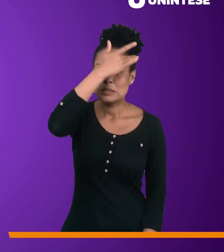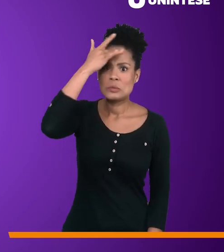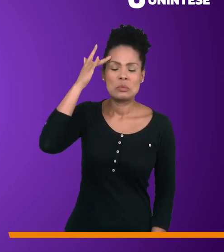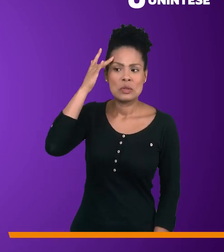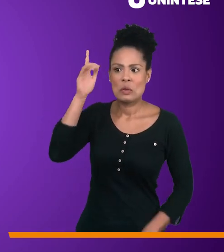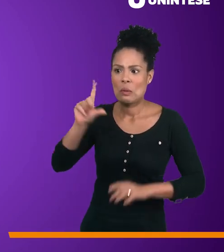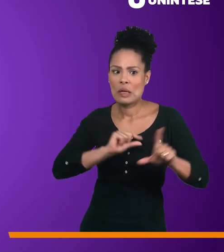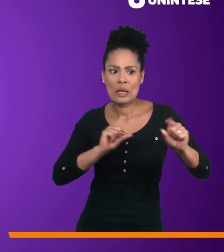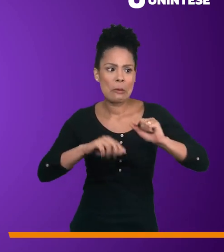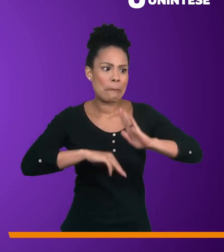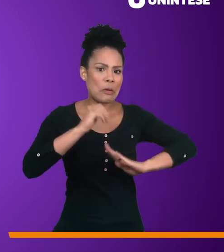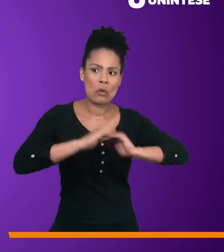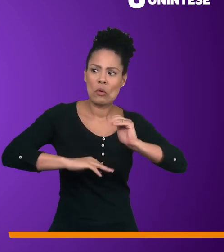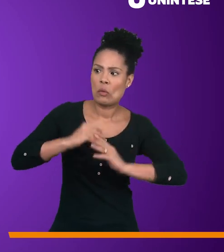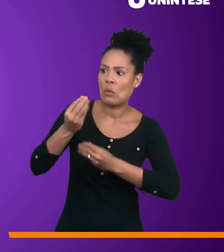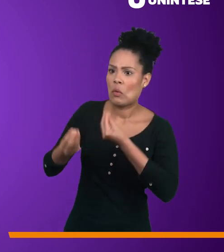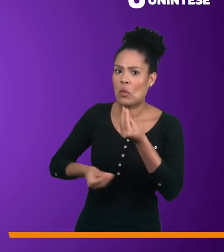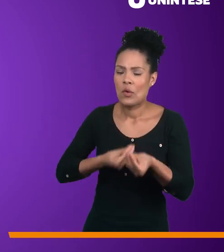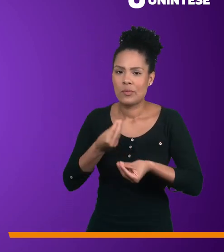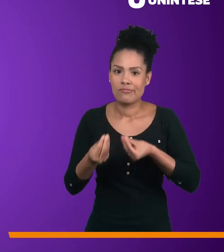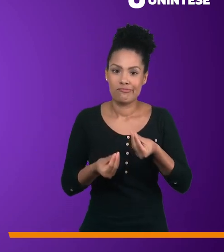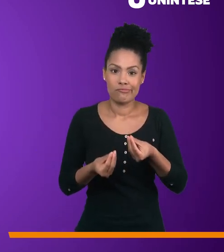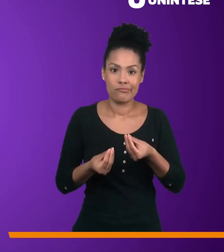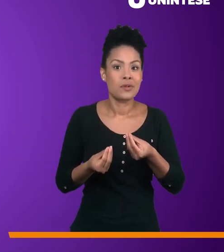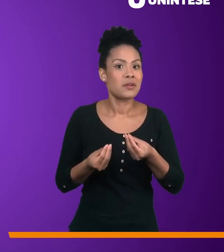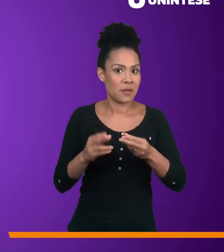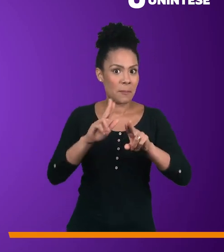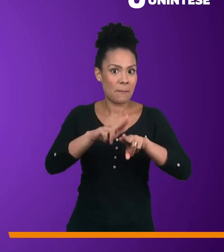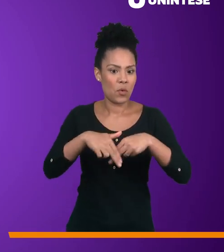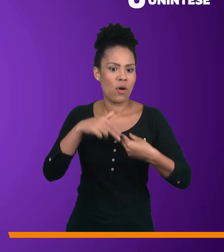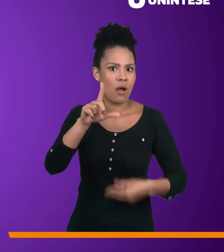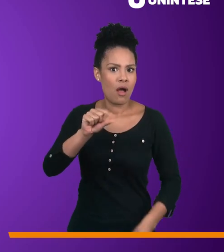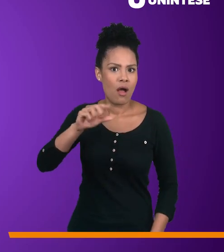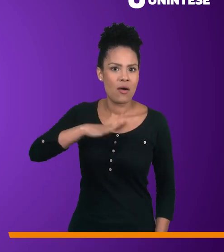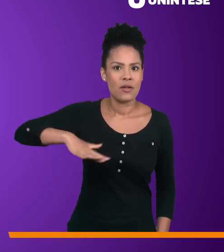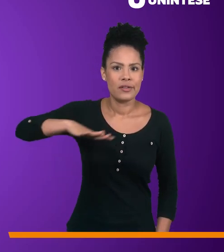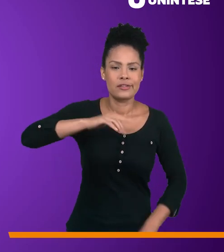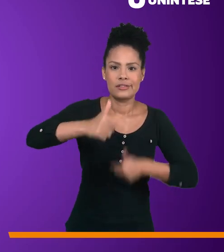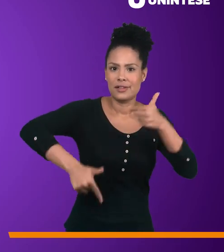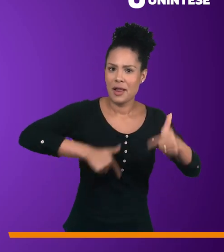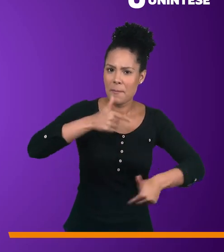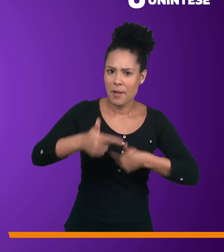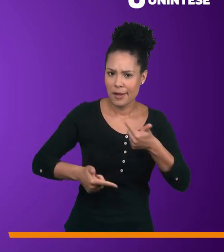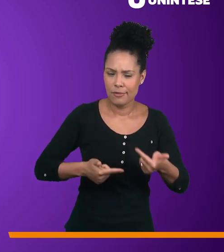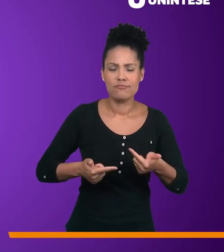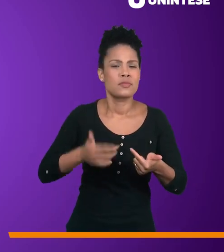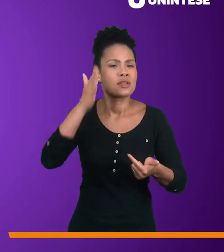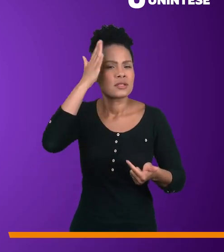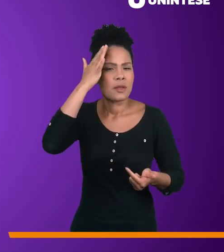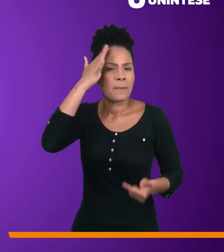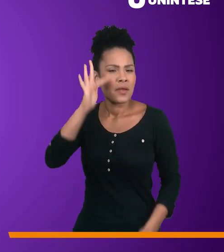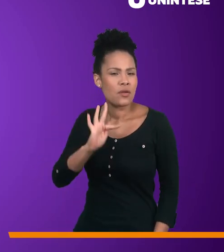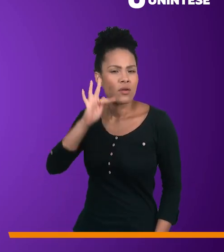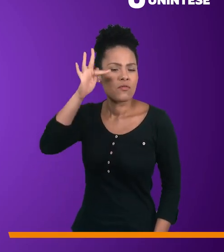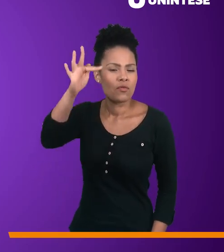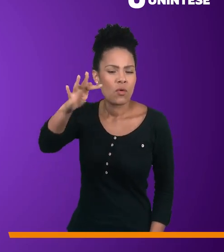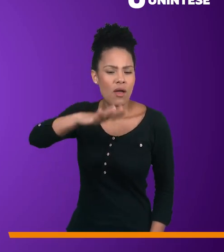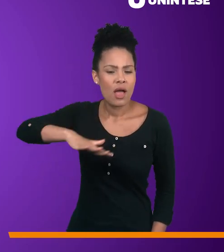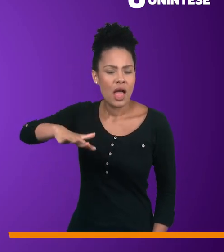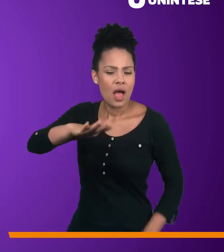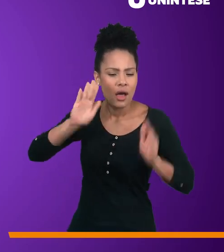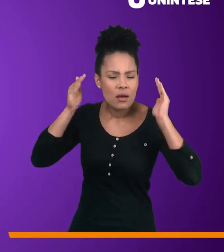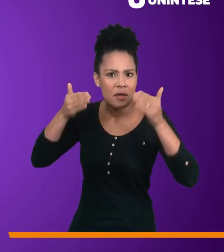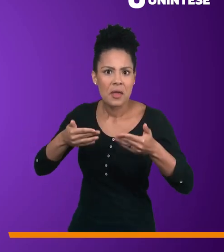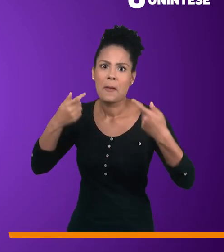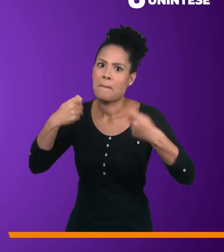profissão é a questão da empregabilidade. Saber a perspectiva do mercado de trabalho em determinada área é um